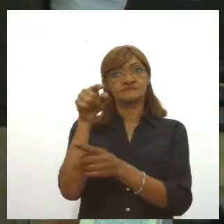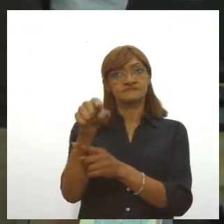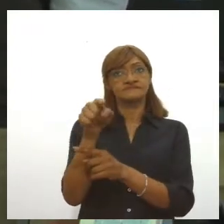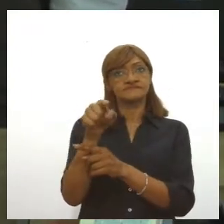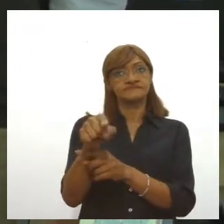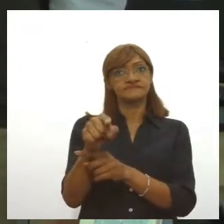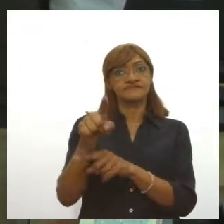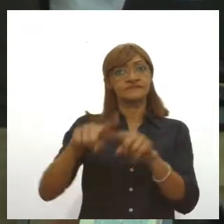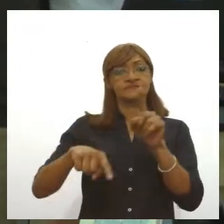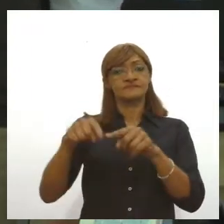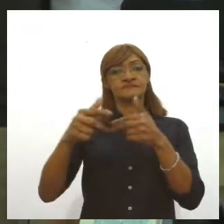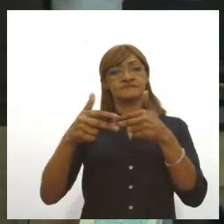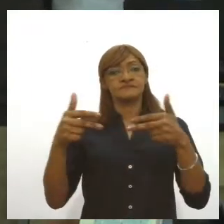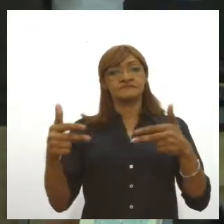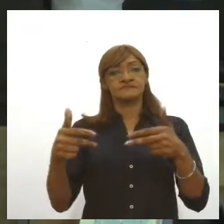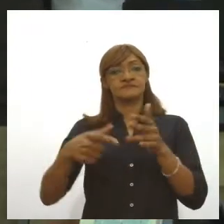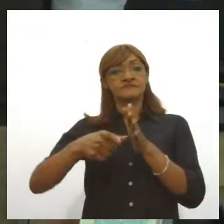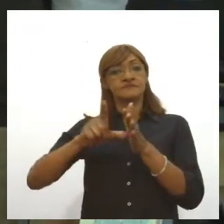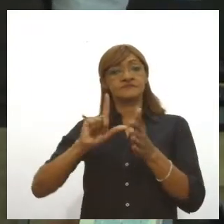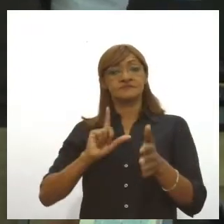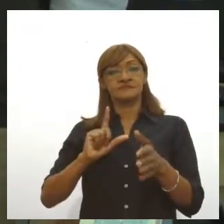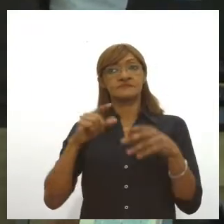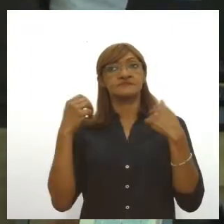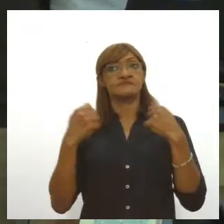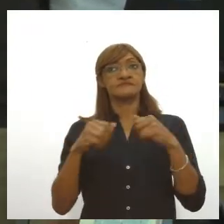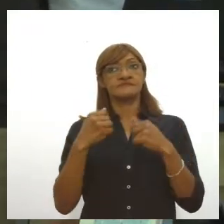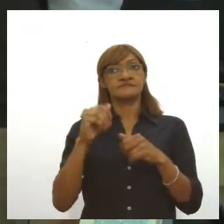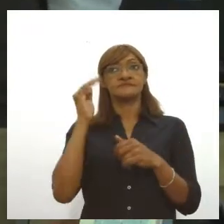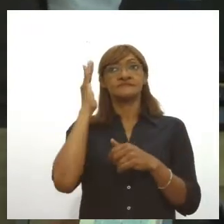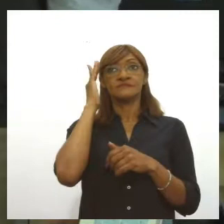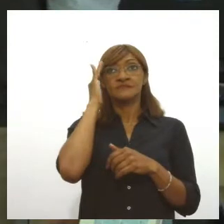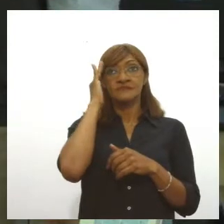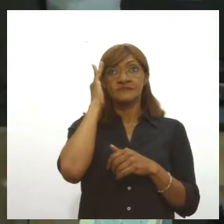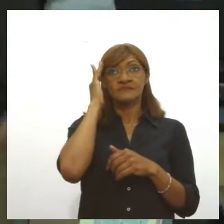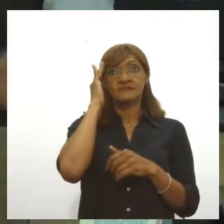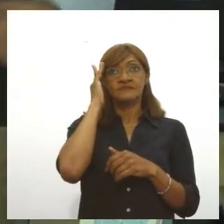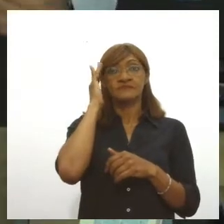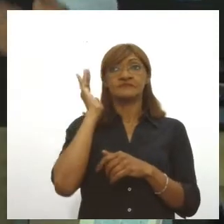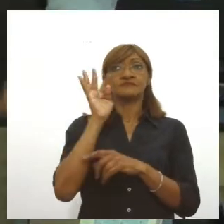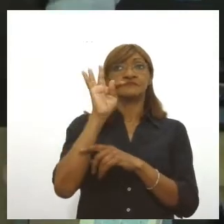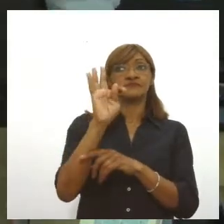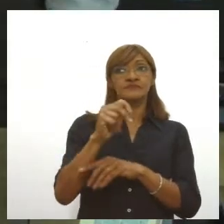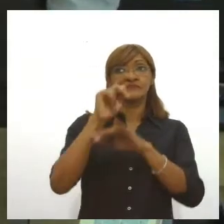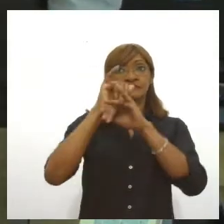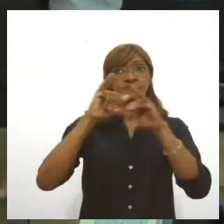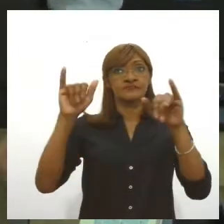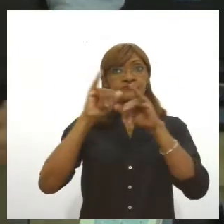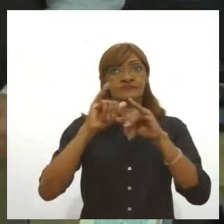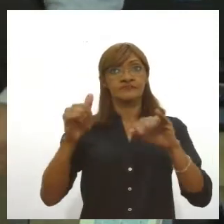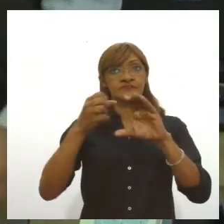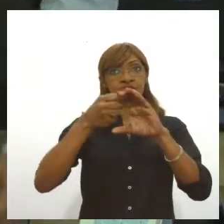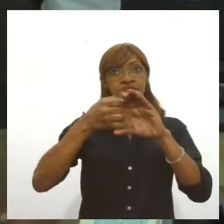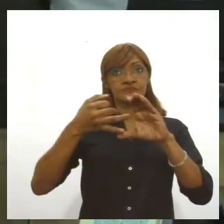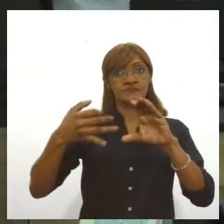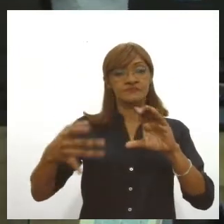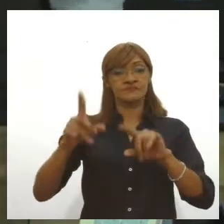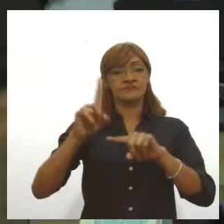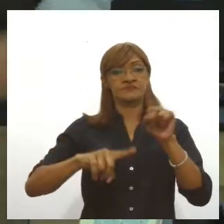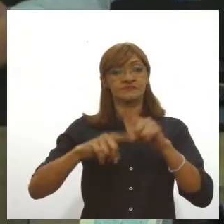ele precisa estar ciente de que todas as informações referentes às características do produto, a